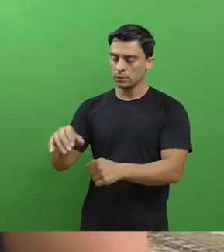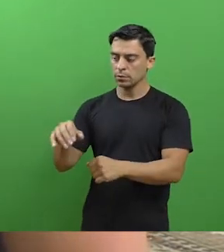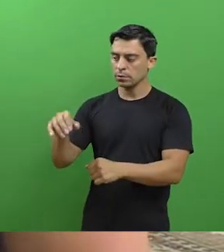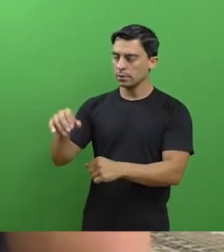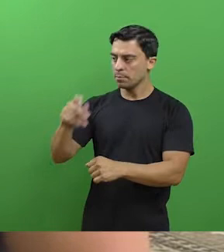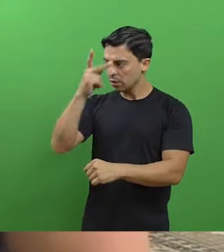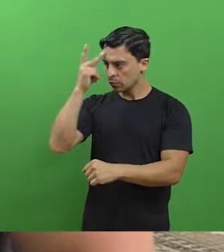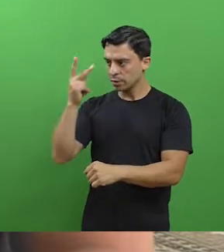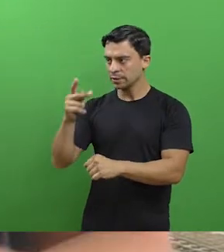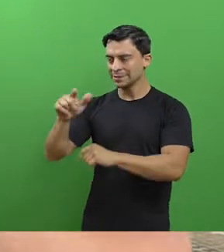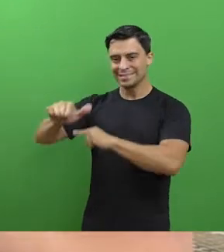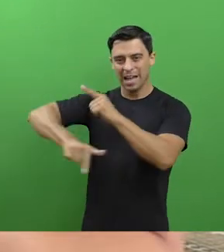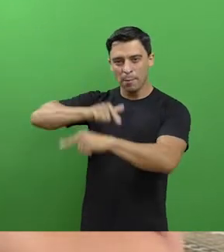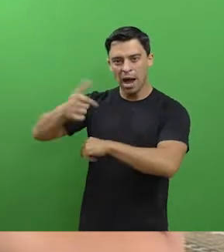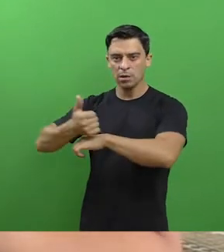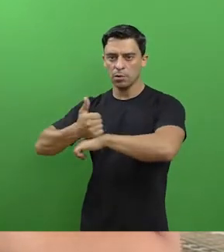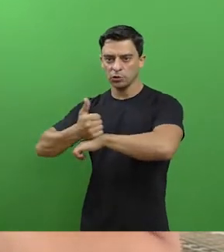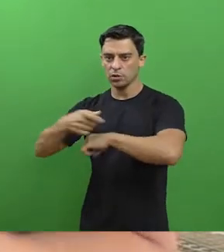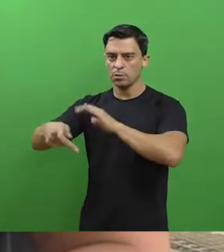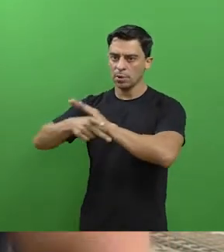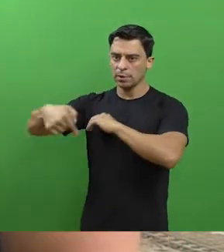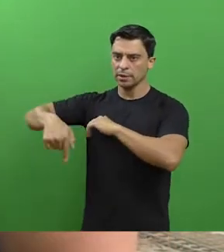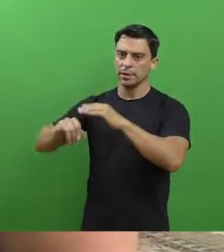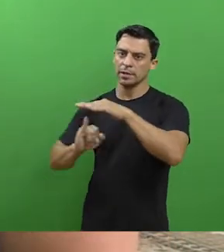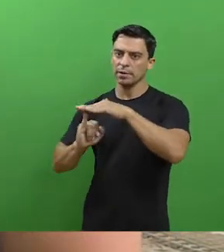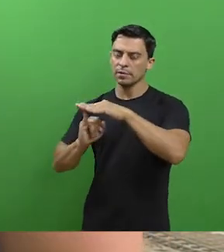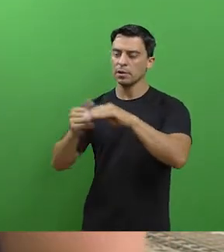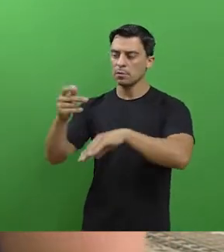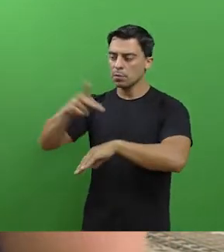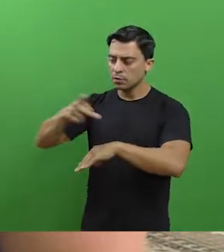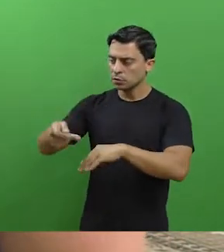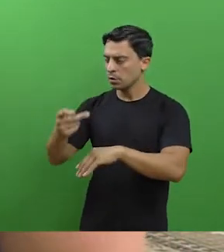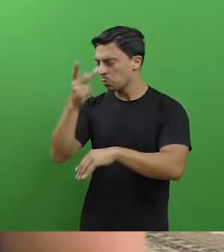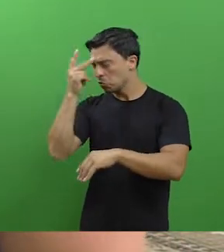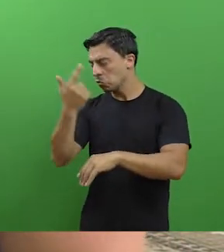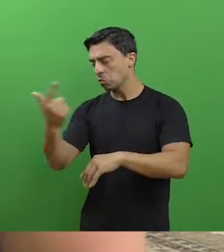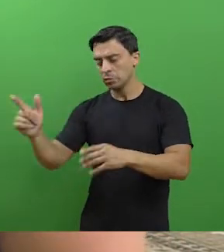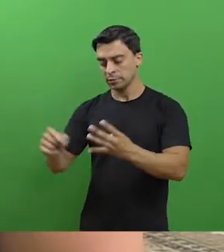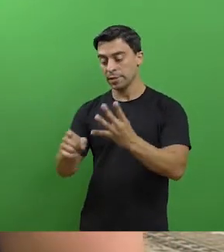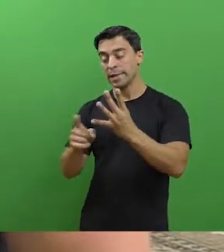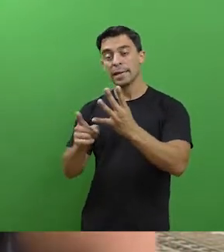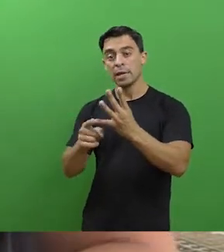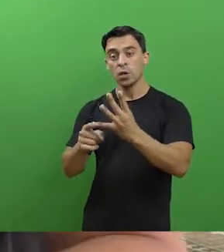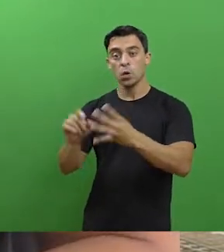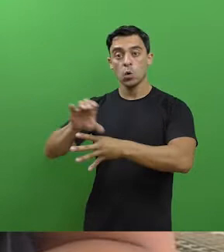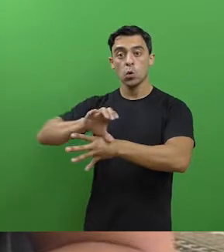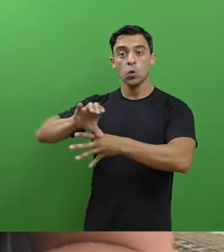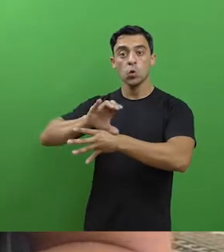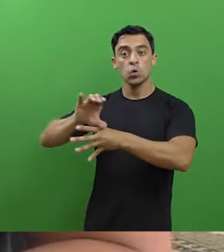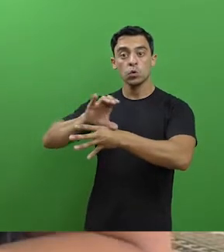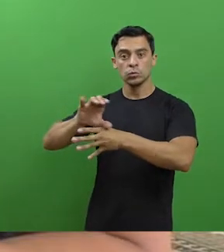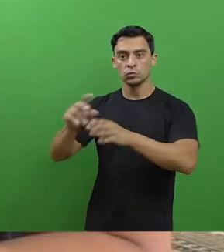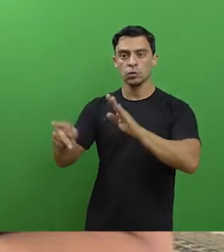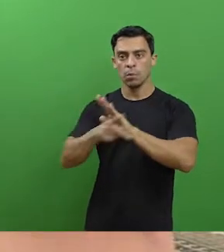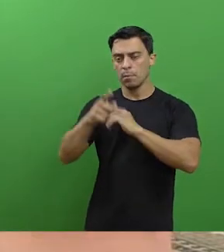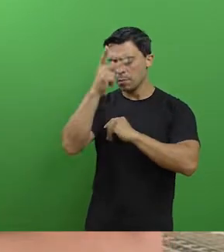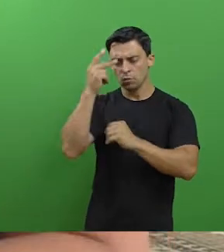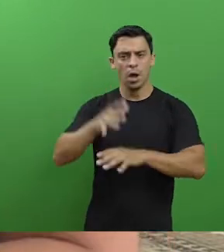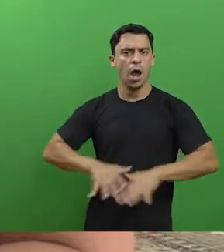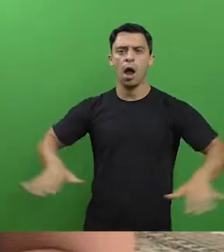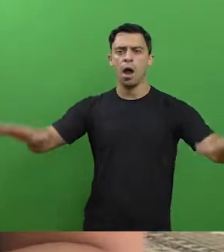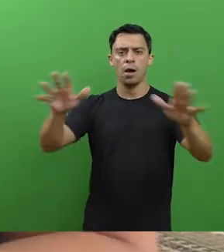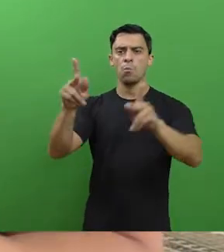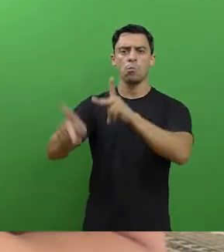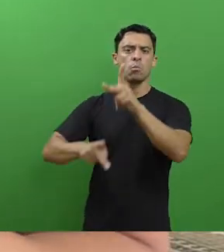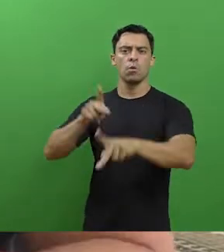e pessoas da instituição. E tem um curso daí que eu disponibilizo ao público. Daí esse curso eu faço o